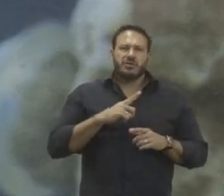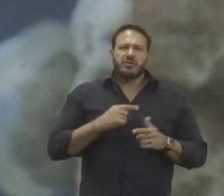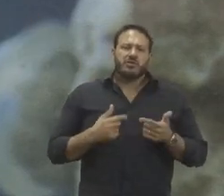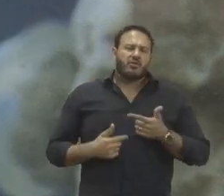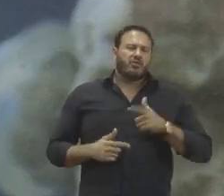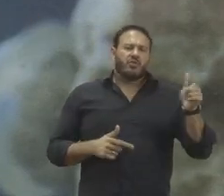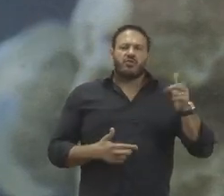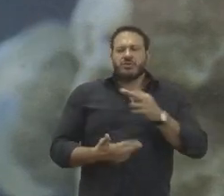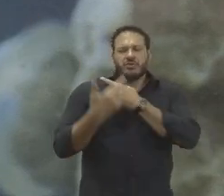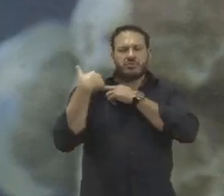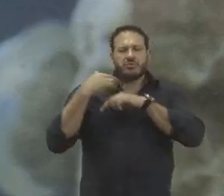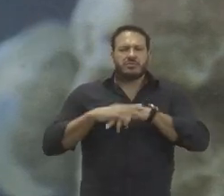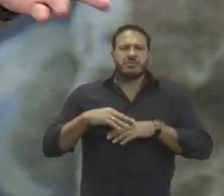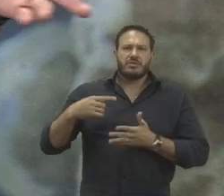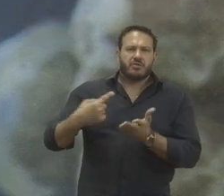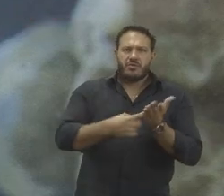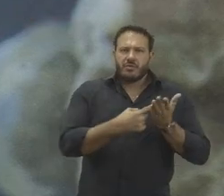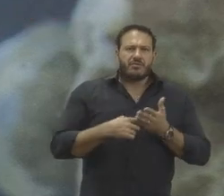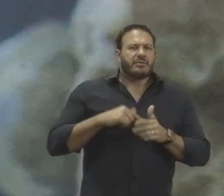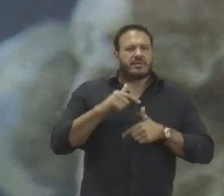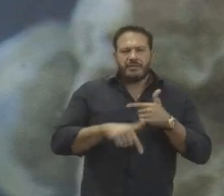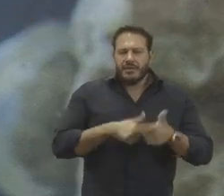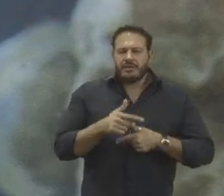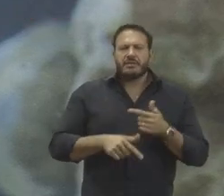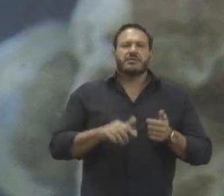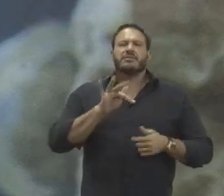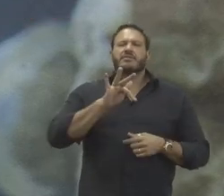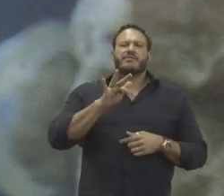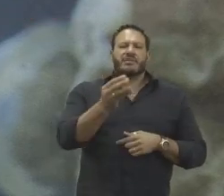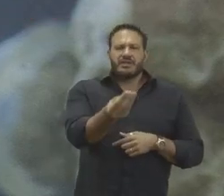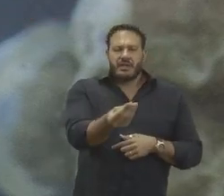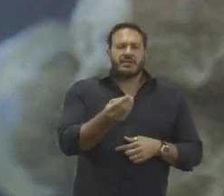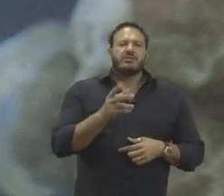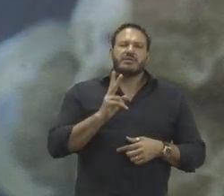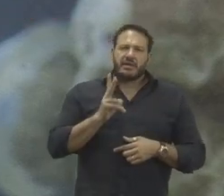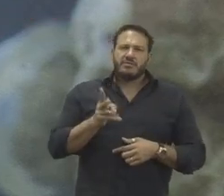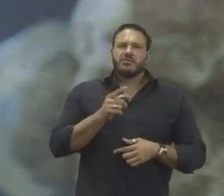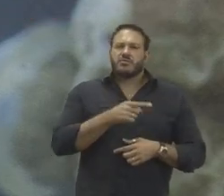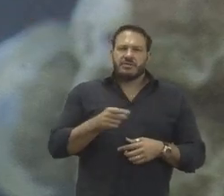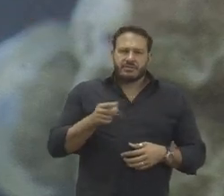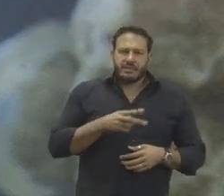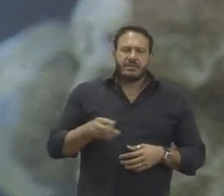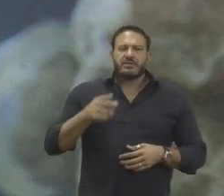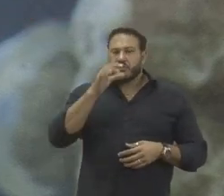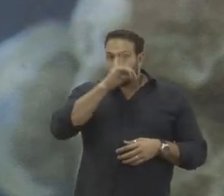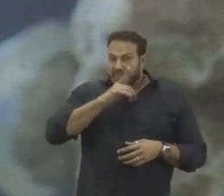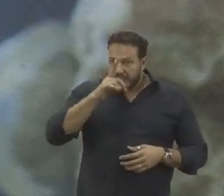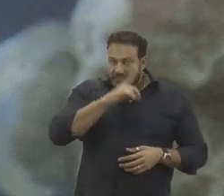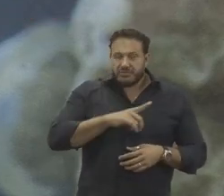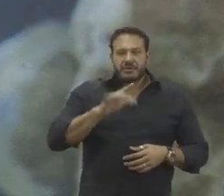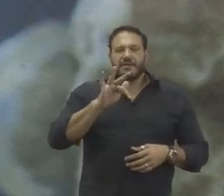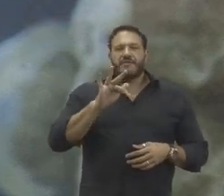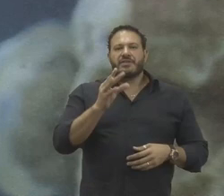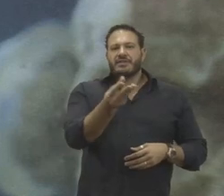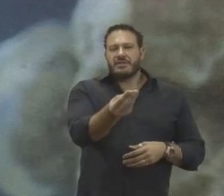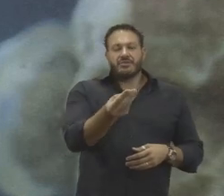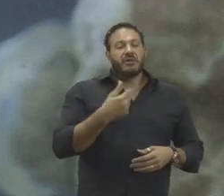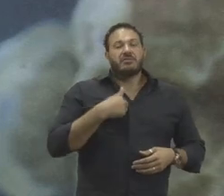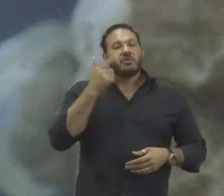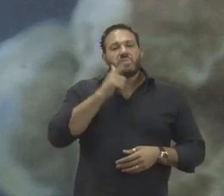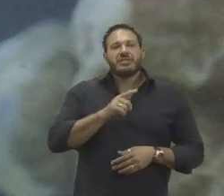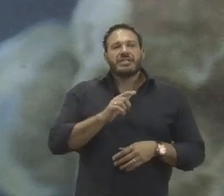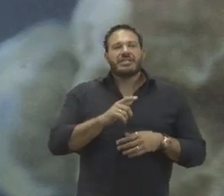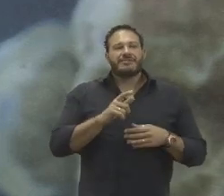obrigações e compromissos tava trabalhando no Fantástico então todo fim de semana tinha que ter reportagem lá então não conseguia me me